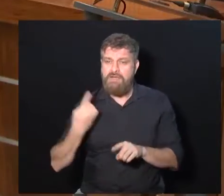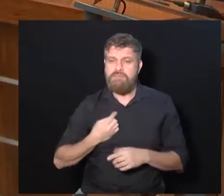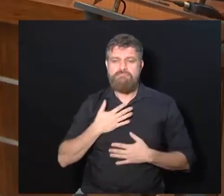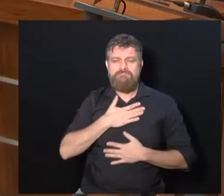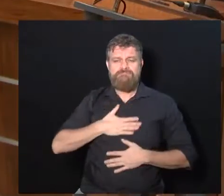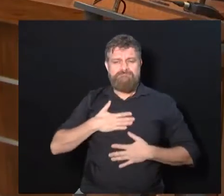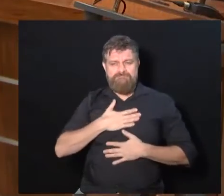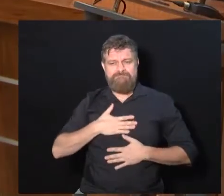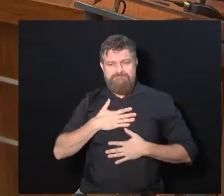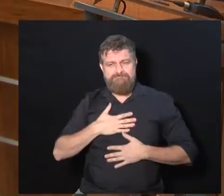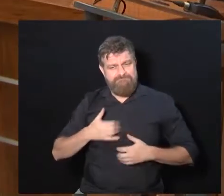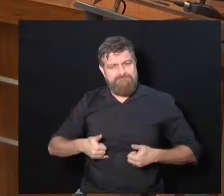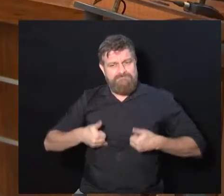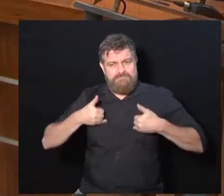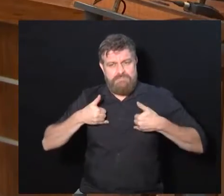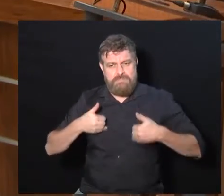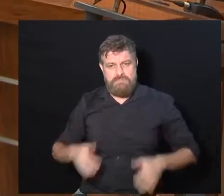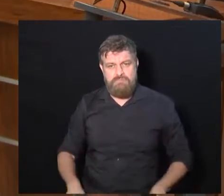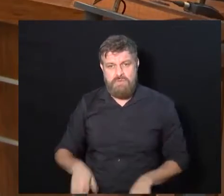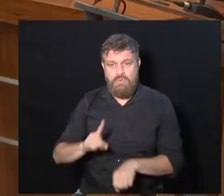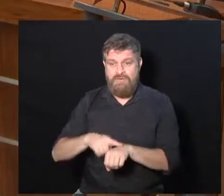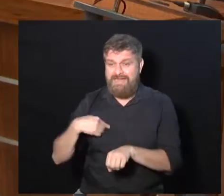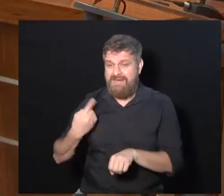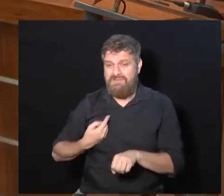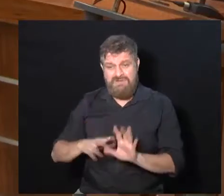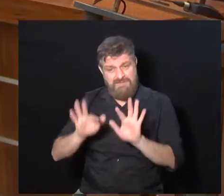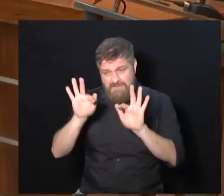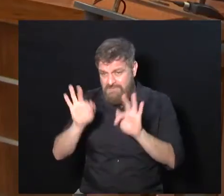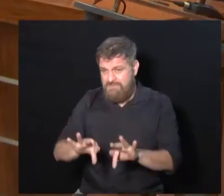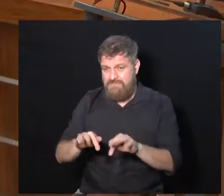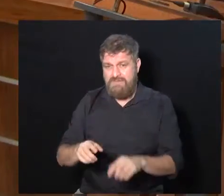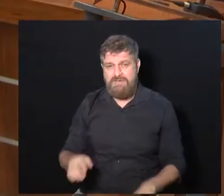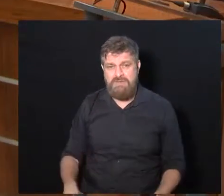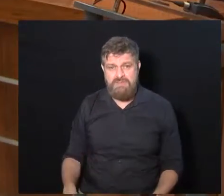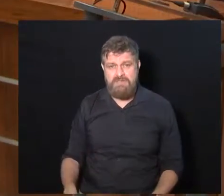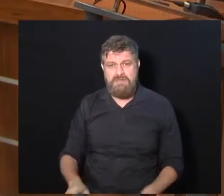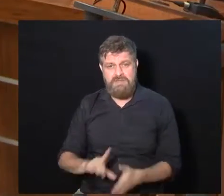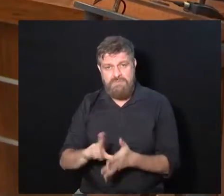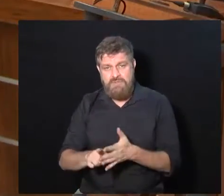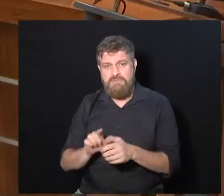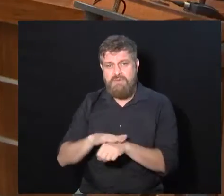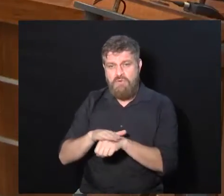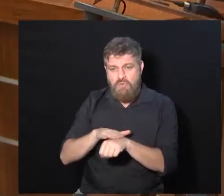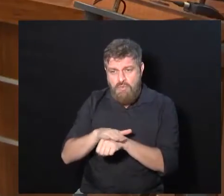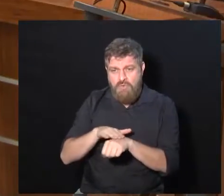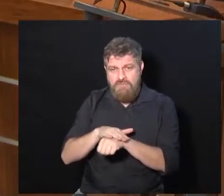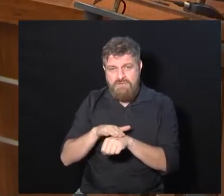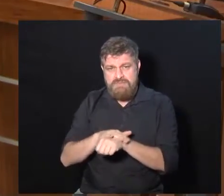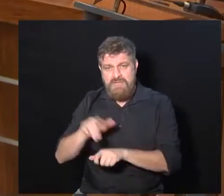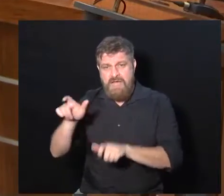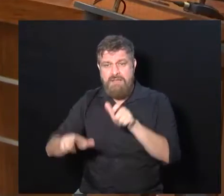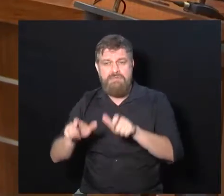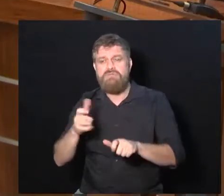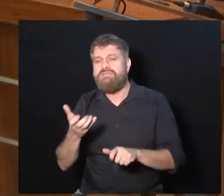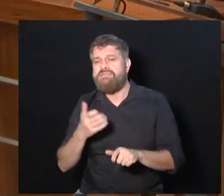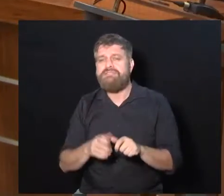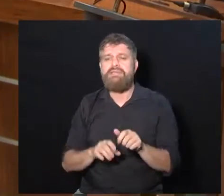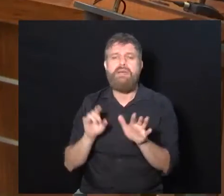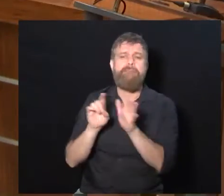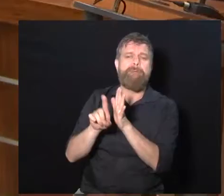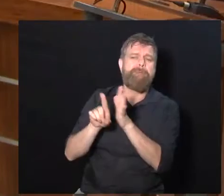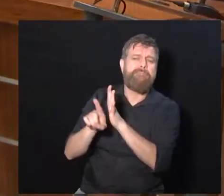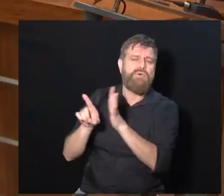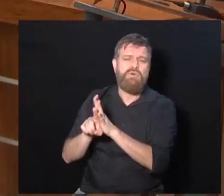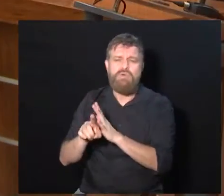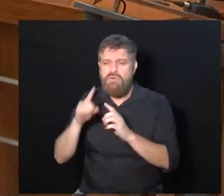muito. Por causa do horário, nós vamos ter que encerrar. Nós vamos conversar com o público que quiser ir